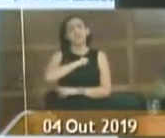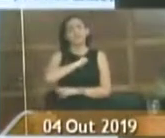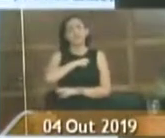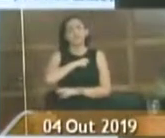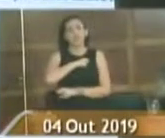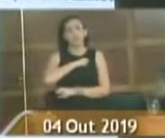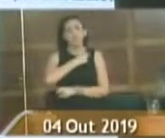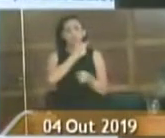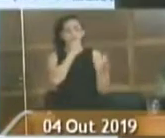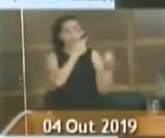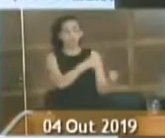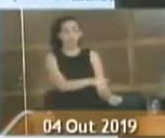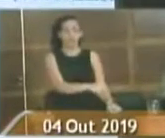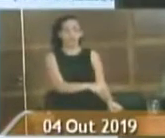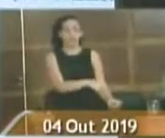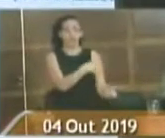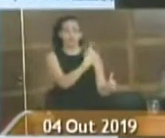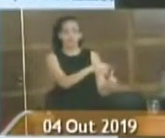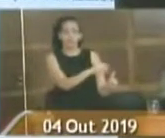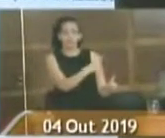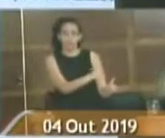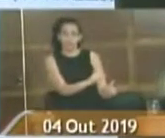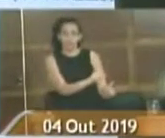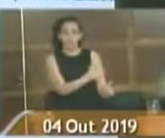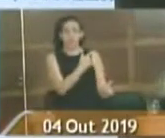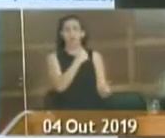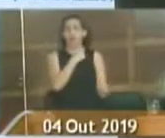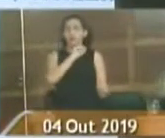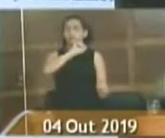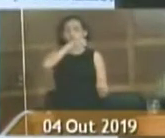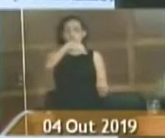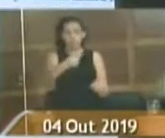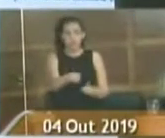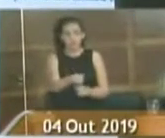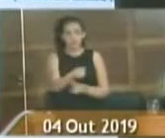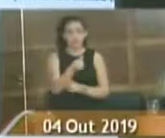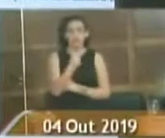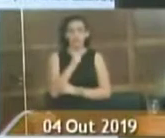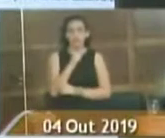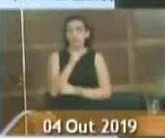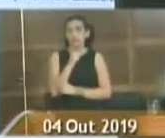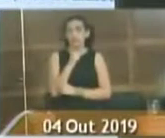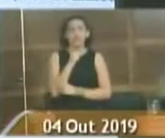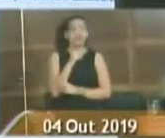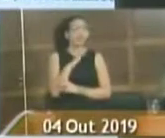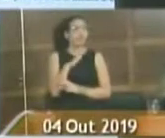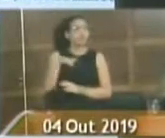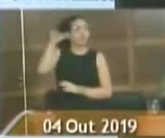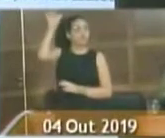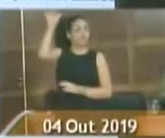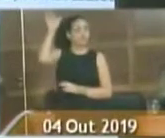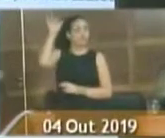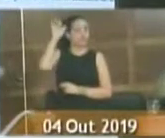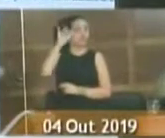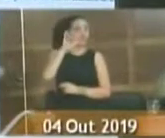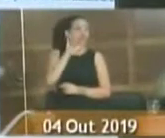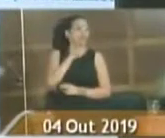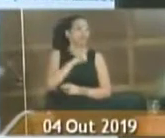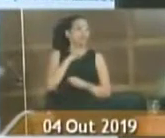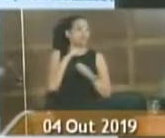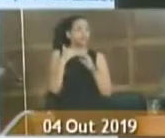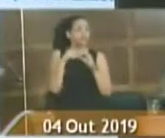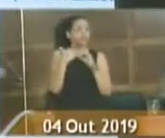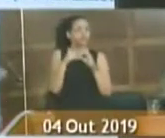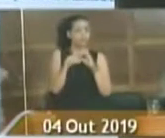de maus-tratos. Tá? Depois, eu vou passar... os adultos, né, o e-mail já vai aparecer